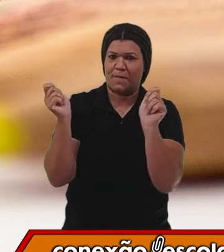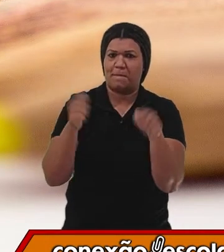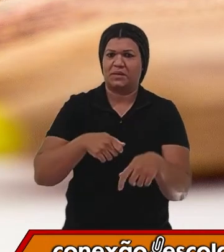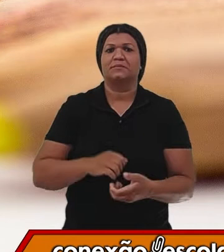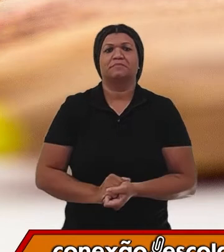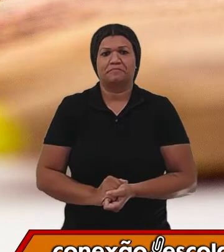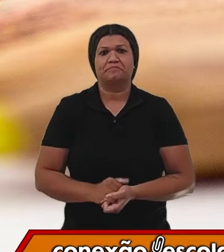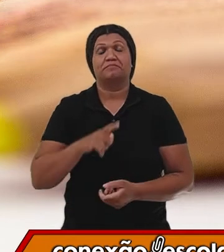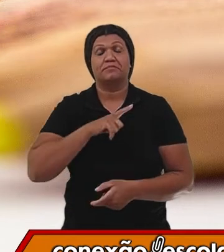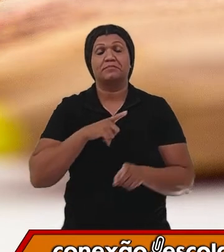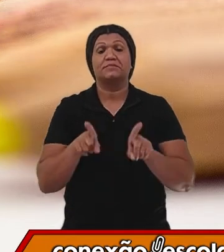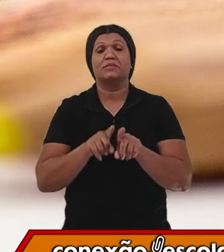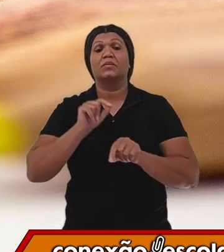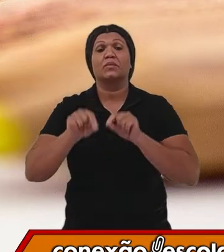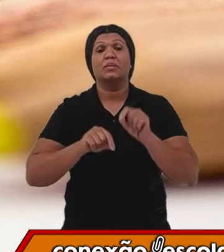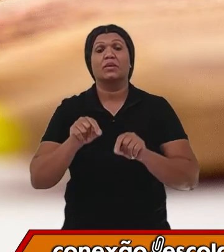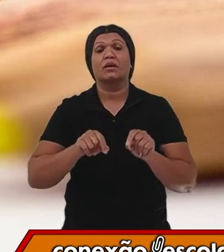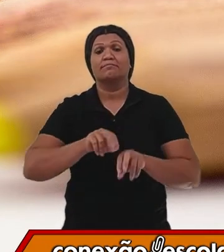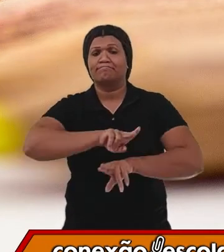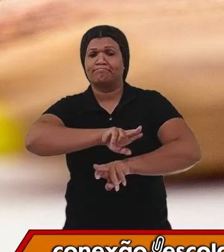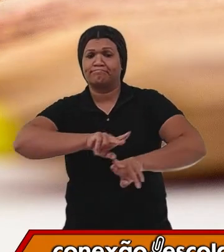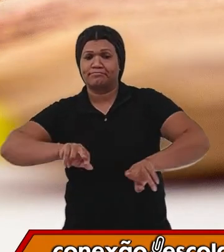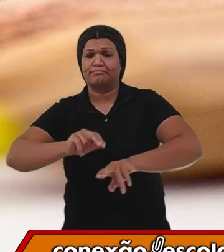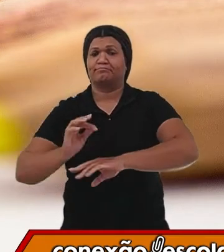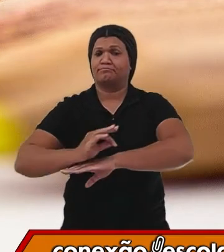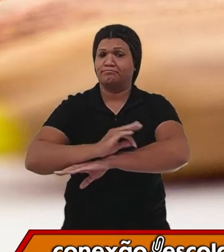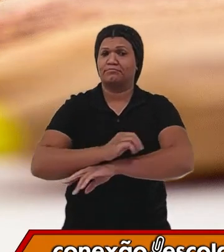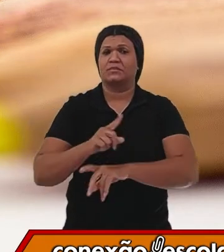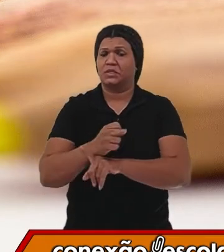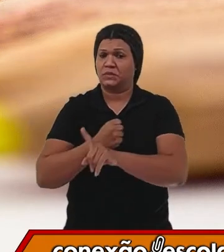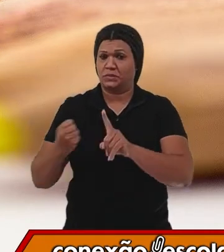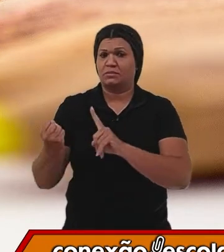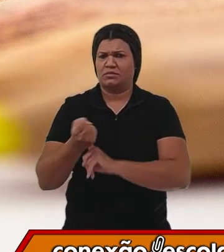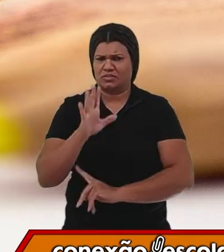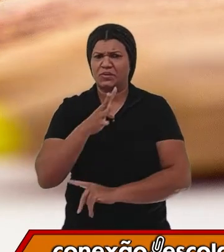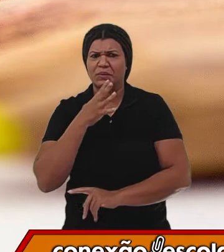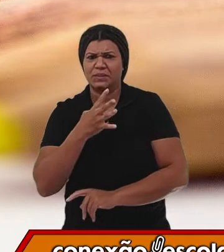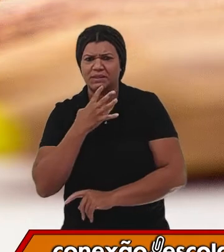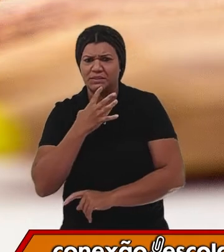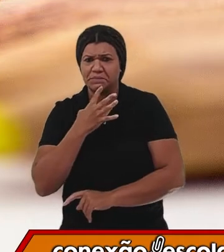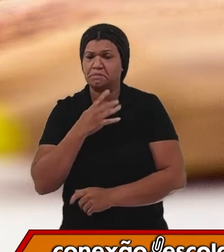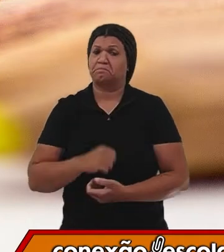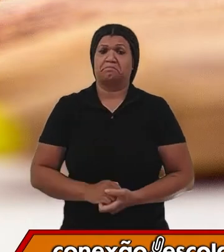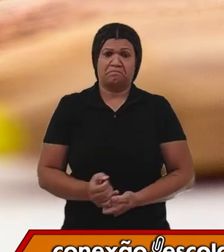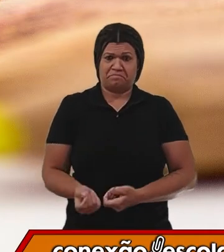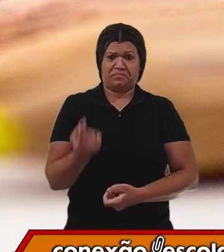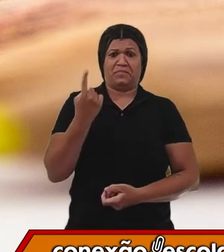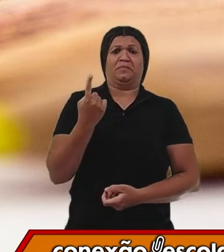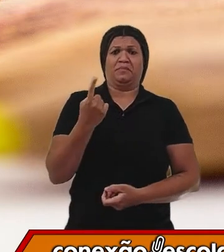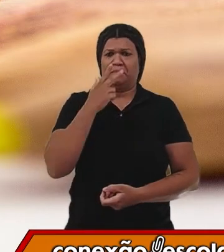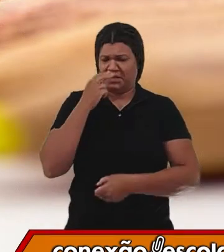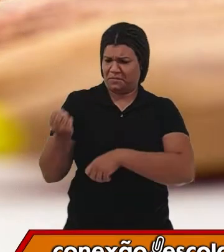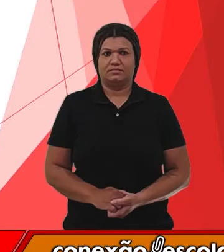E tem também insetos sociais. Já viram falar disso? Isso é uma